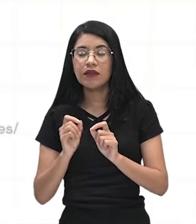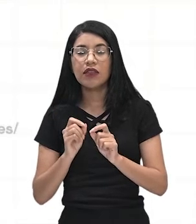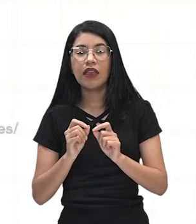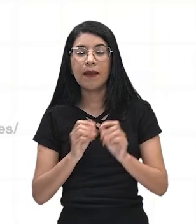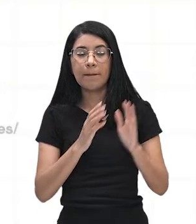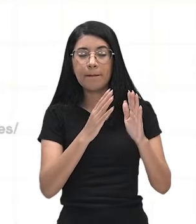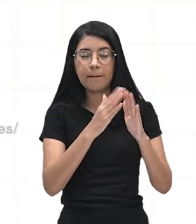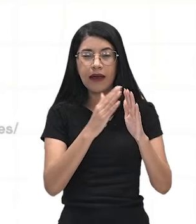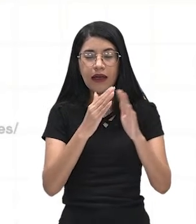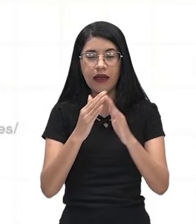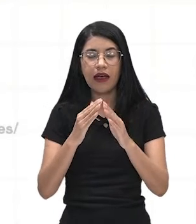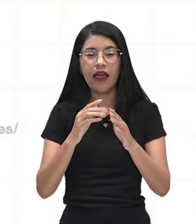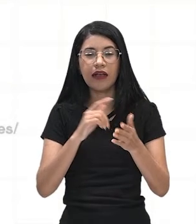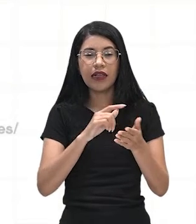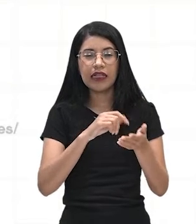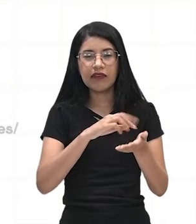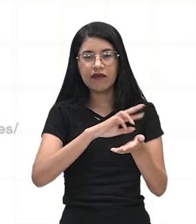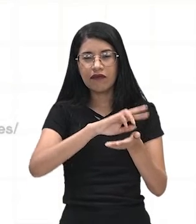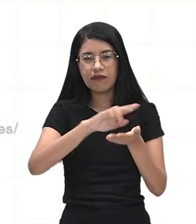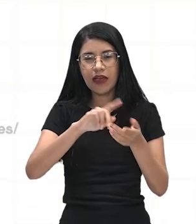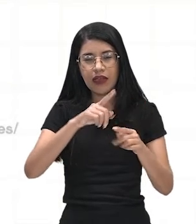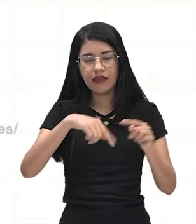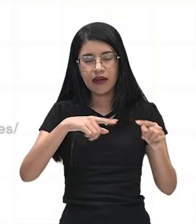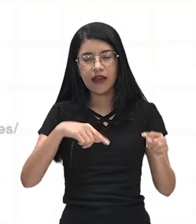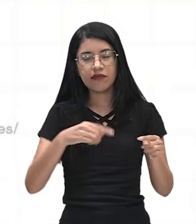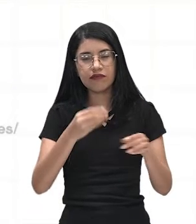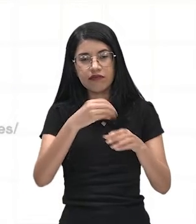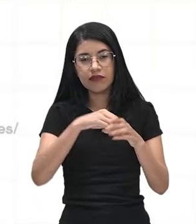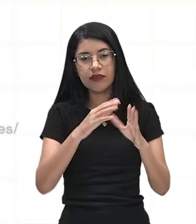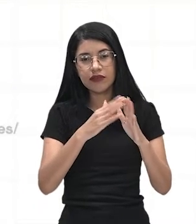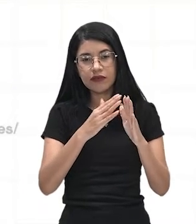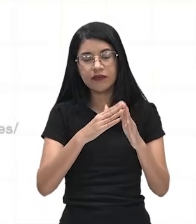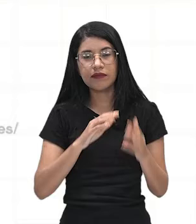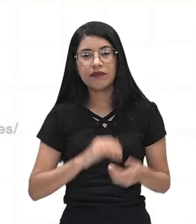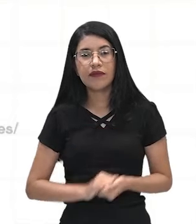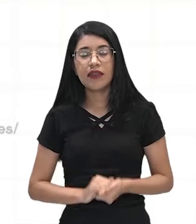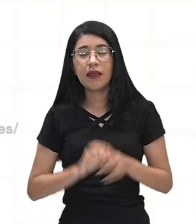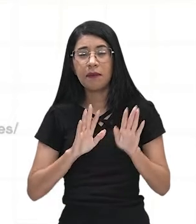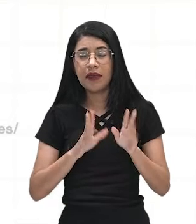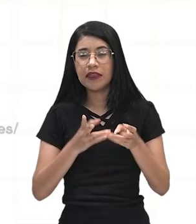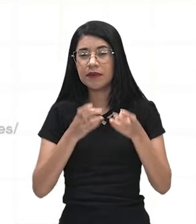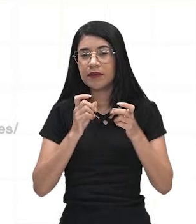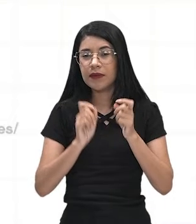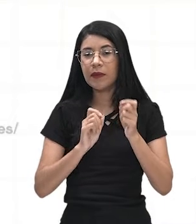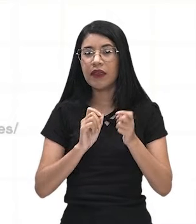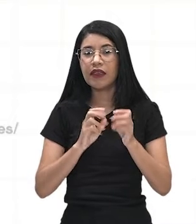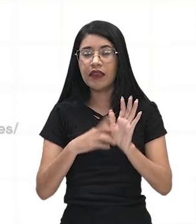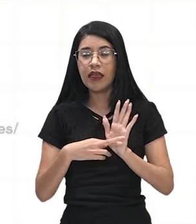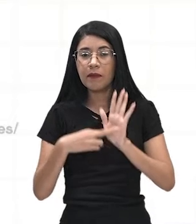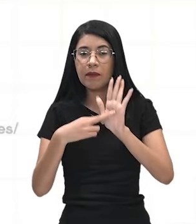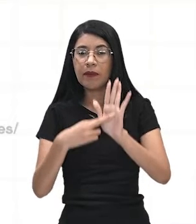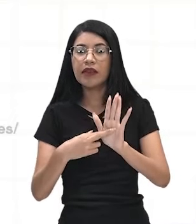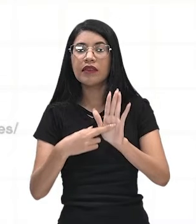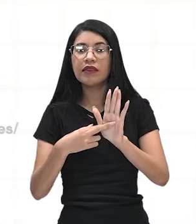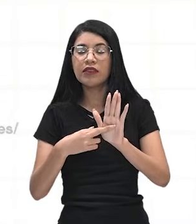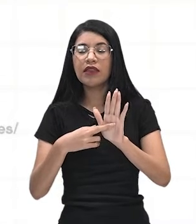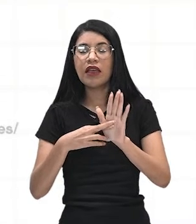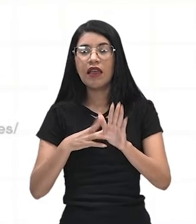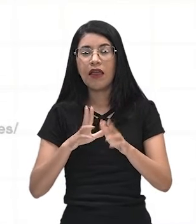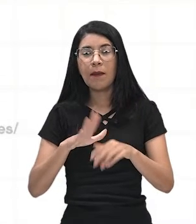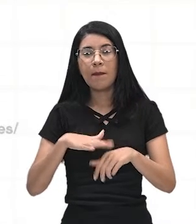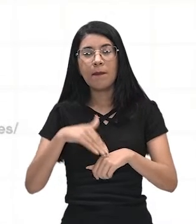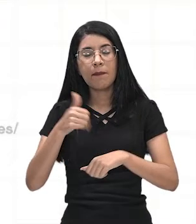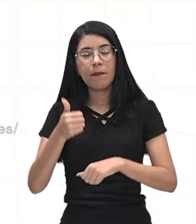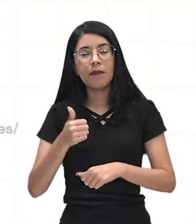domésticos. Só que o interessante, galerinha, a gente perceber aqui, ó, que aqui elas tinham uma voz mais ativa em algumas áreas da